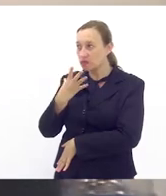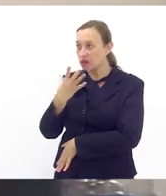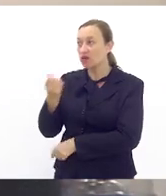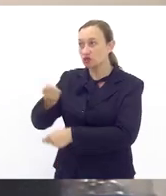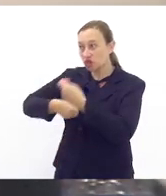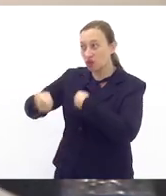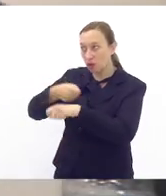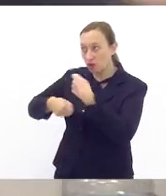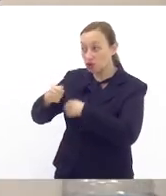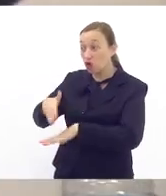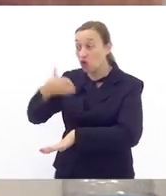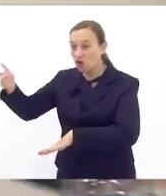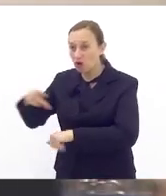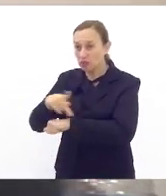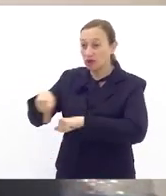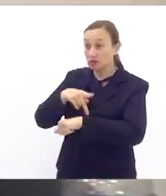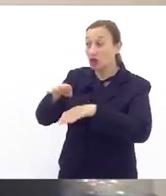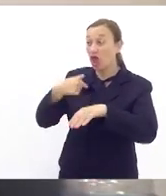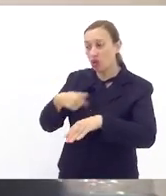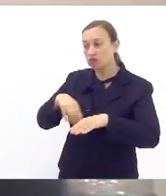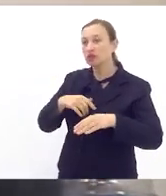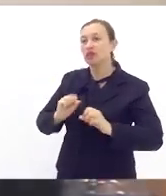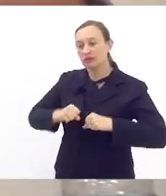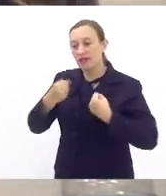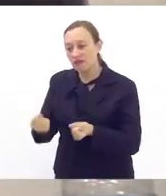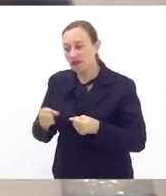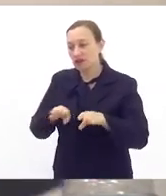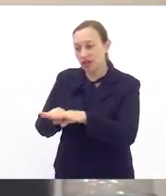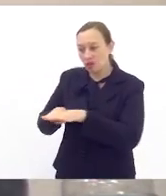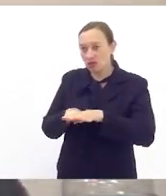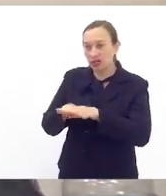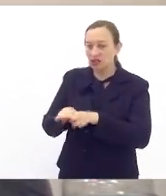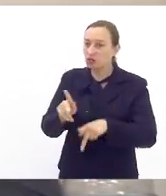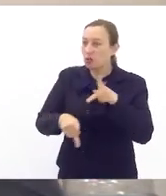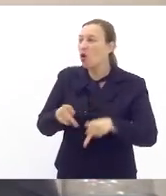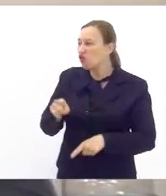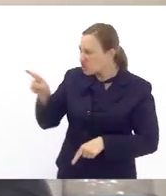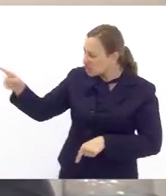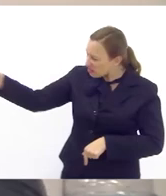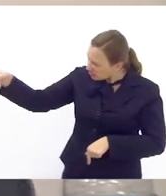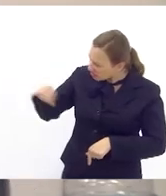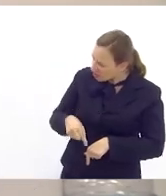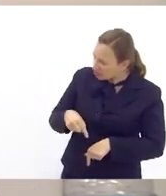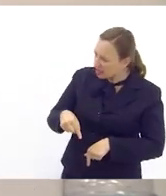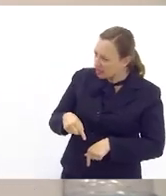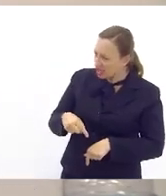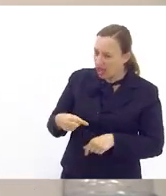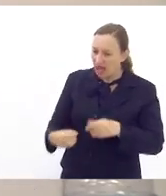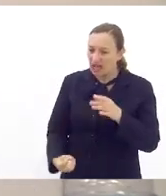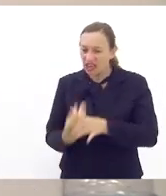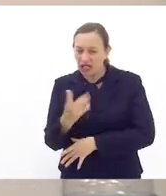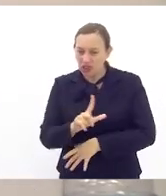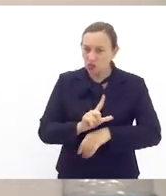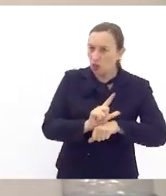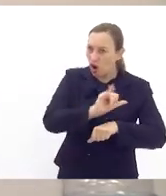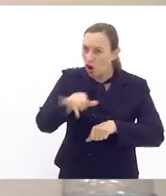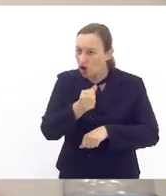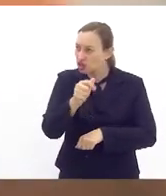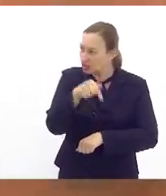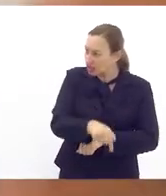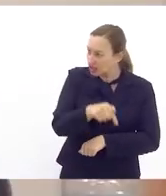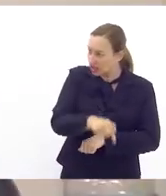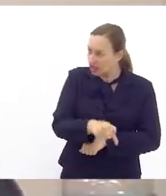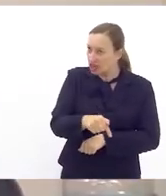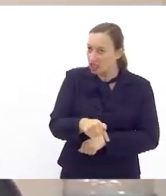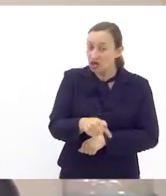tô longe disso defenda a igualdade entre os povos mas aqui você vem para cá montar teu estabelecimento chamar meu país de terceiro mundo enquanto